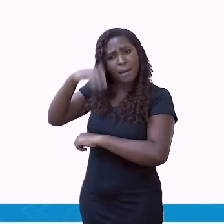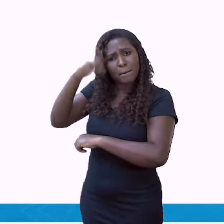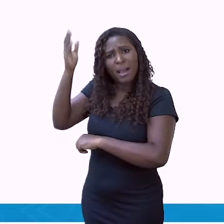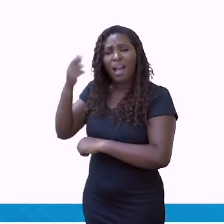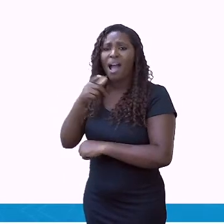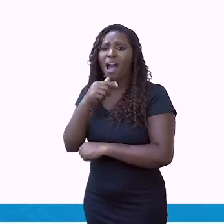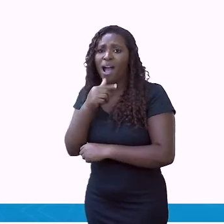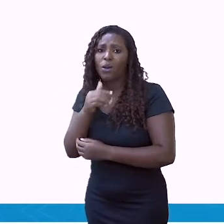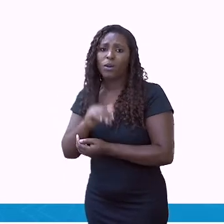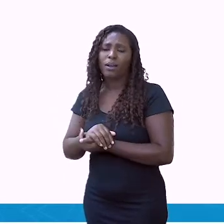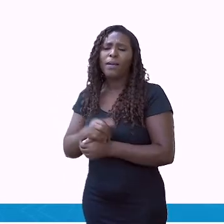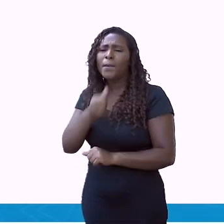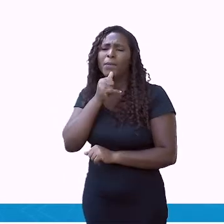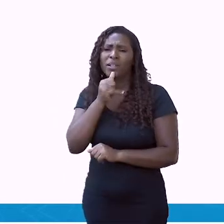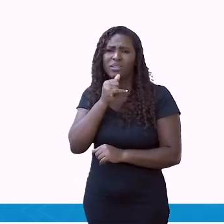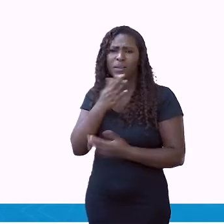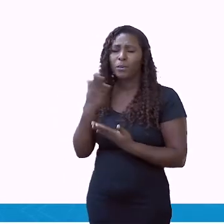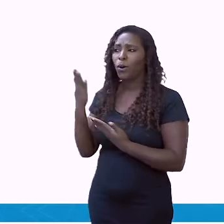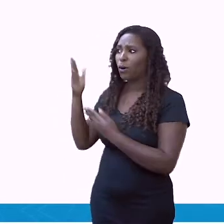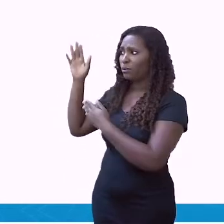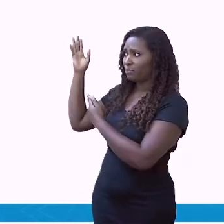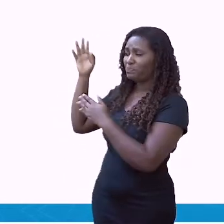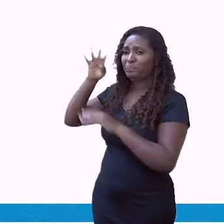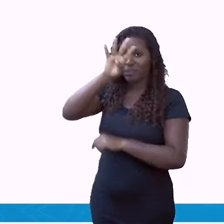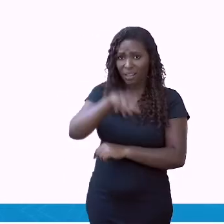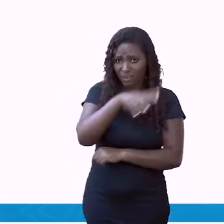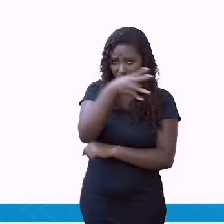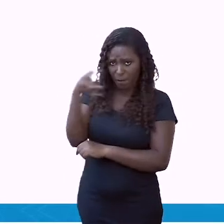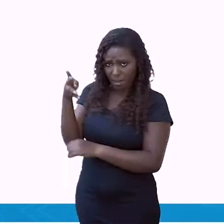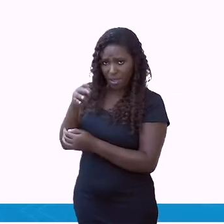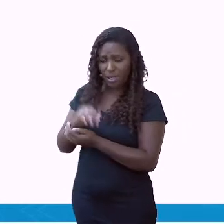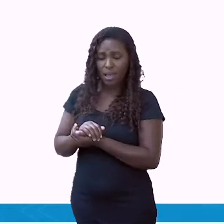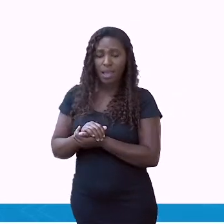de açúcar, eu vou gastar